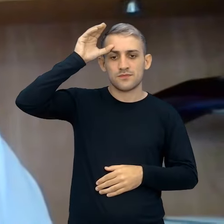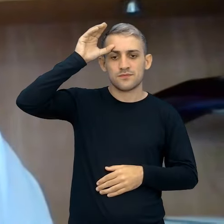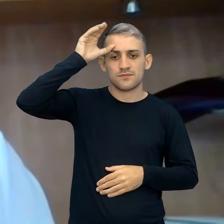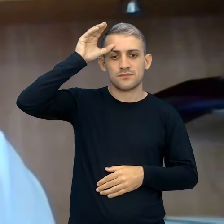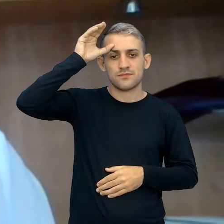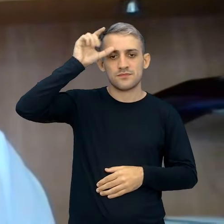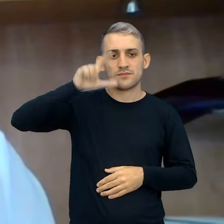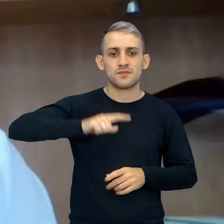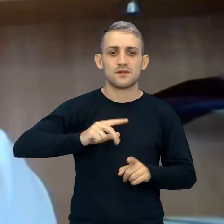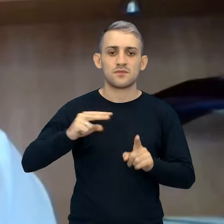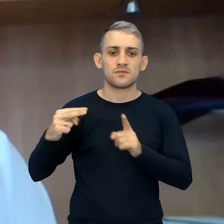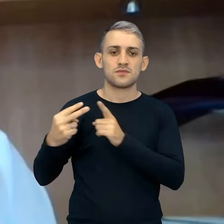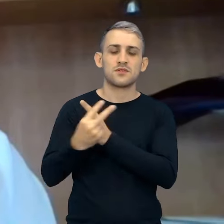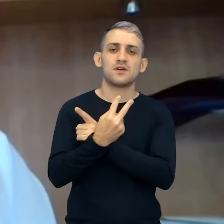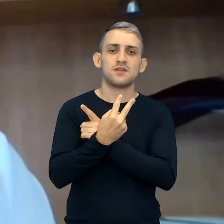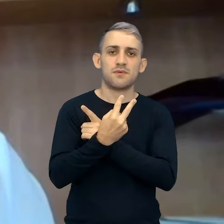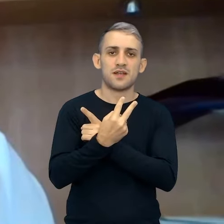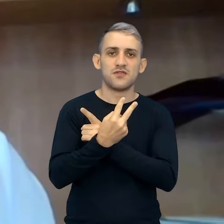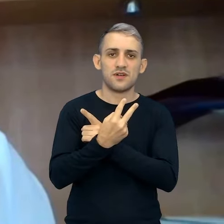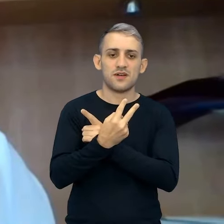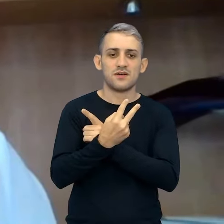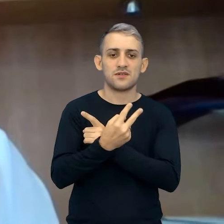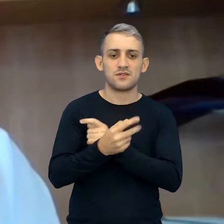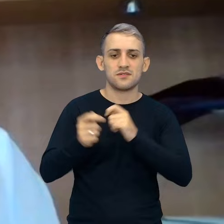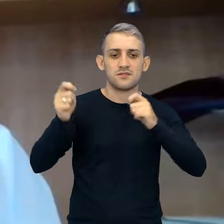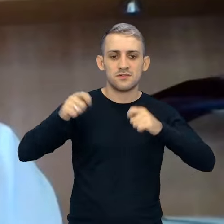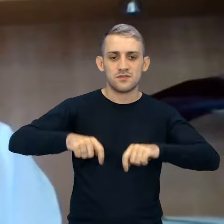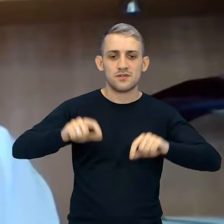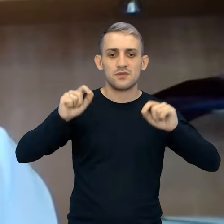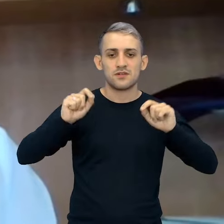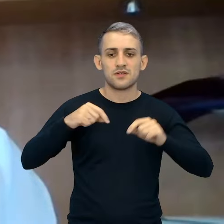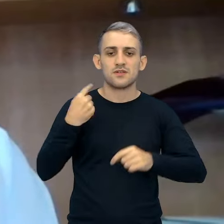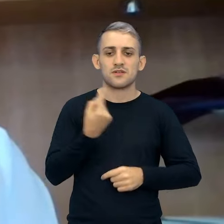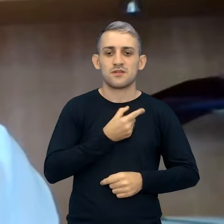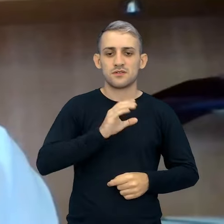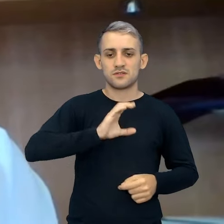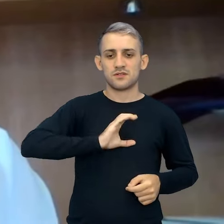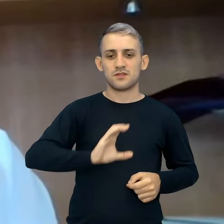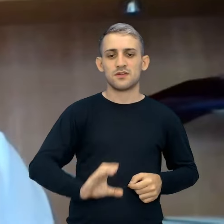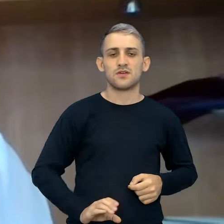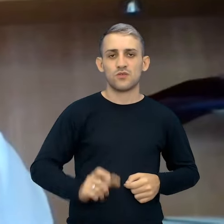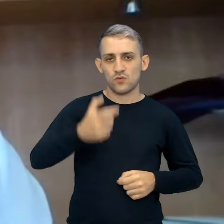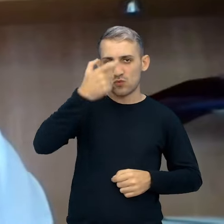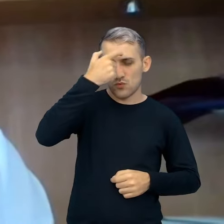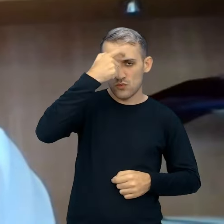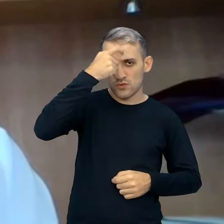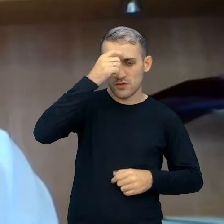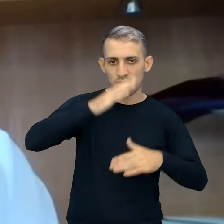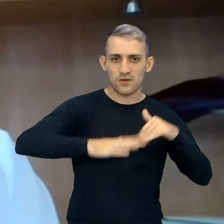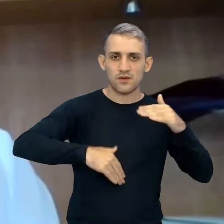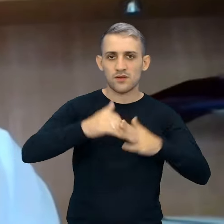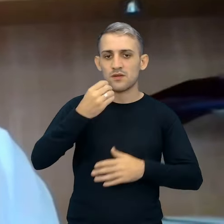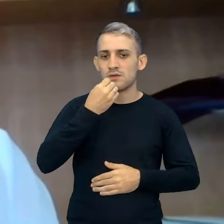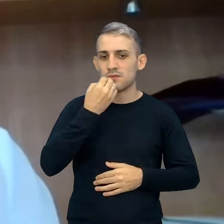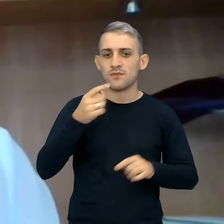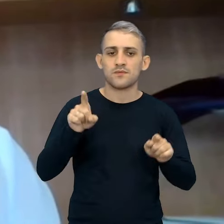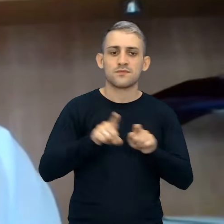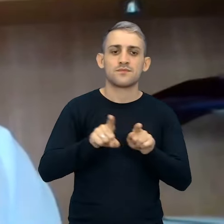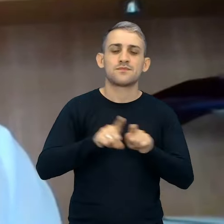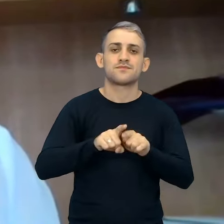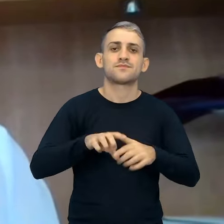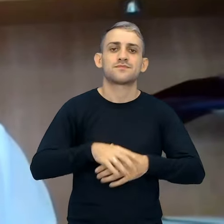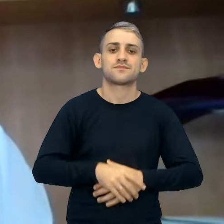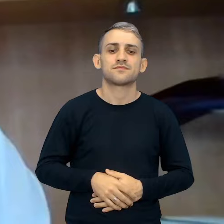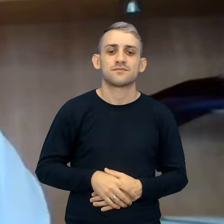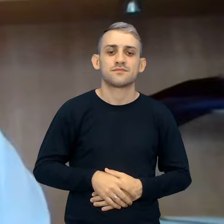Numa perspectiva que os colocará como cidadãos conscientes e competentes na sociedade em que vivemos,